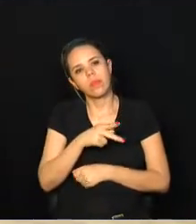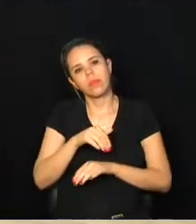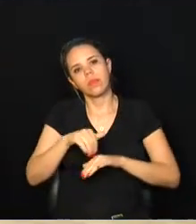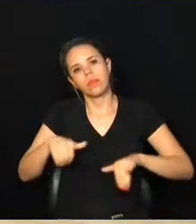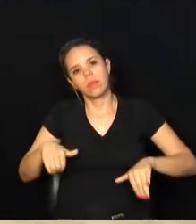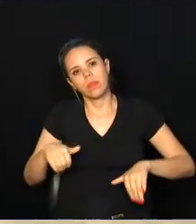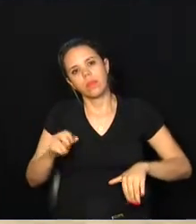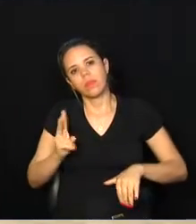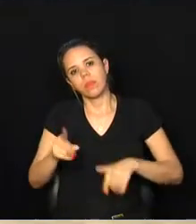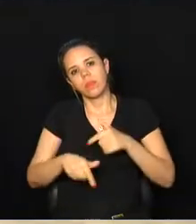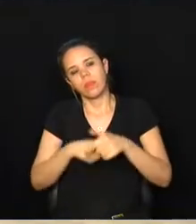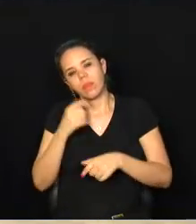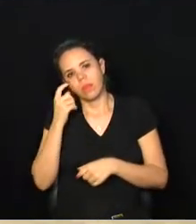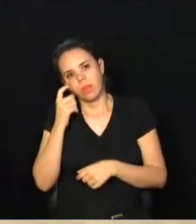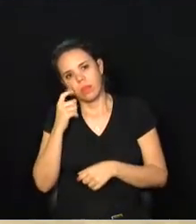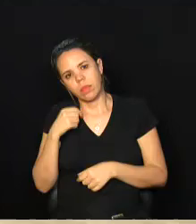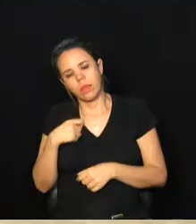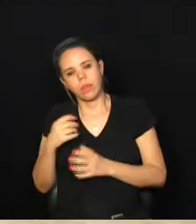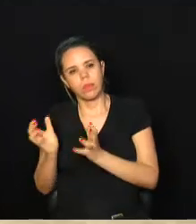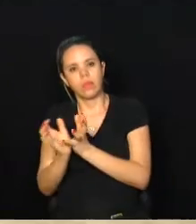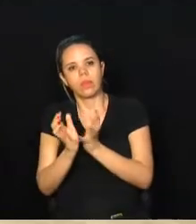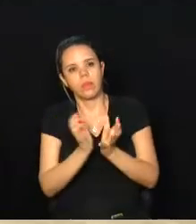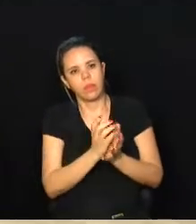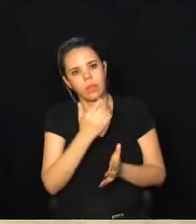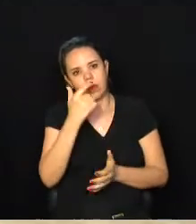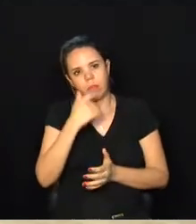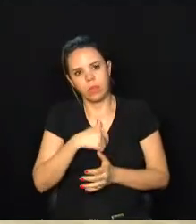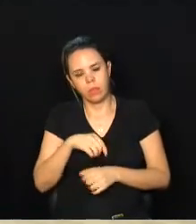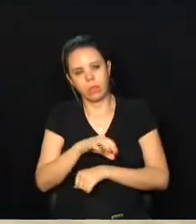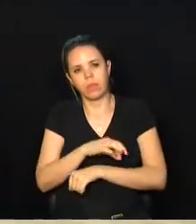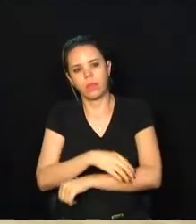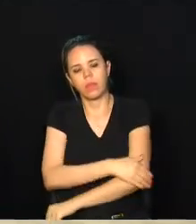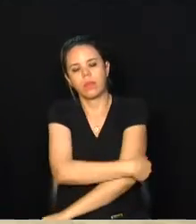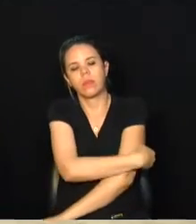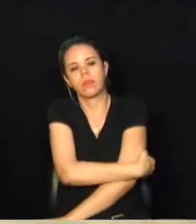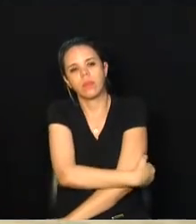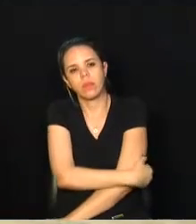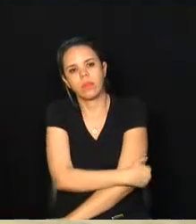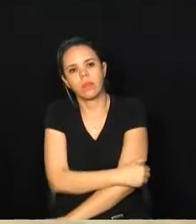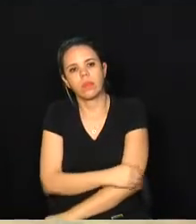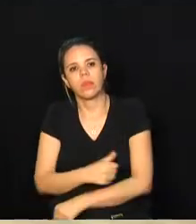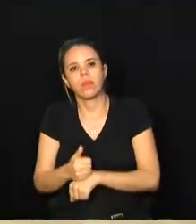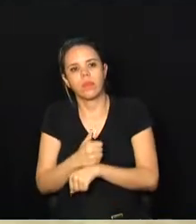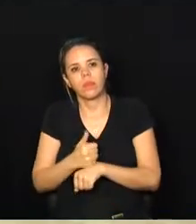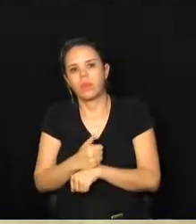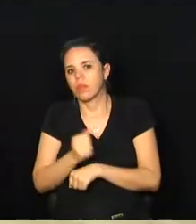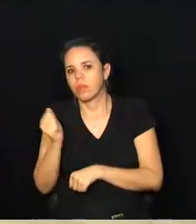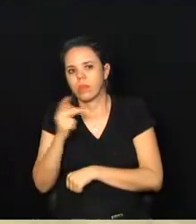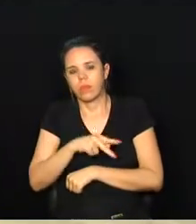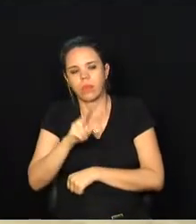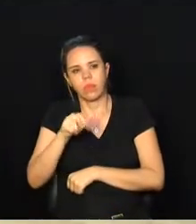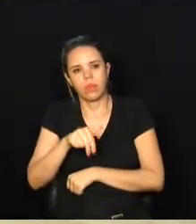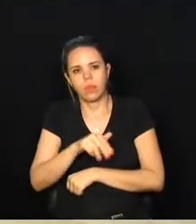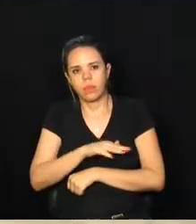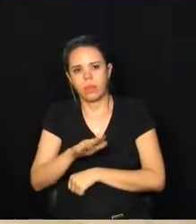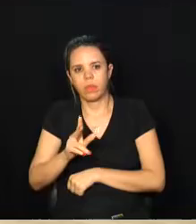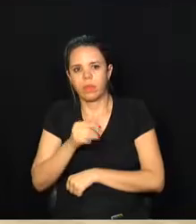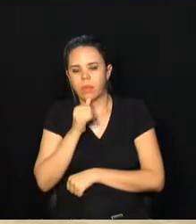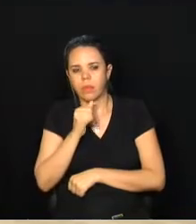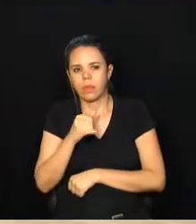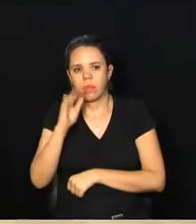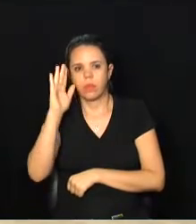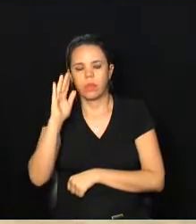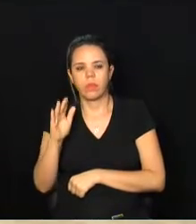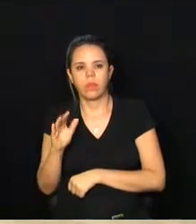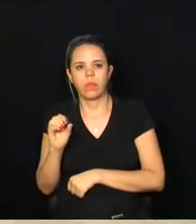mas continuamos trabalhando. Nós somos eu como sou arquiteto, somos uma profissão que não se aposenta nunca, né? A gente tem um exemplo máximo lá